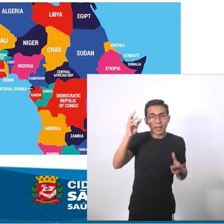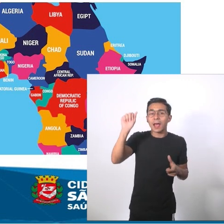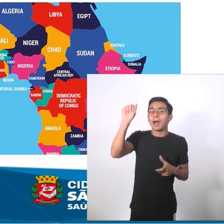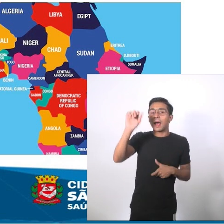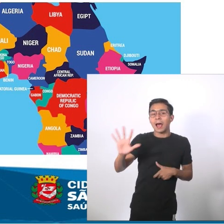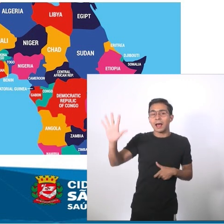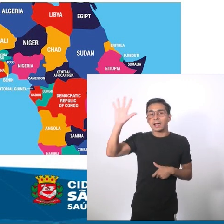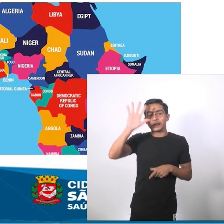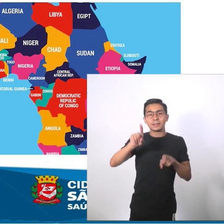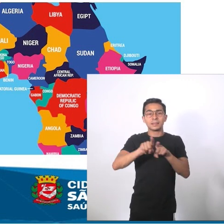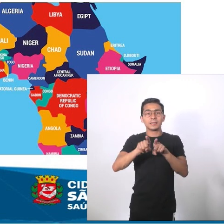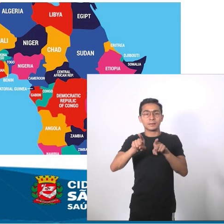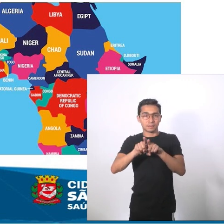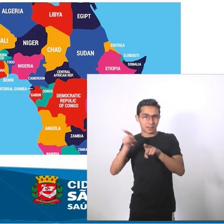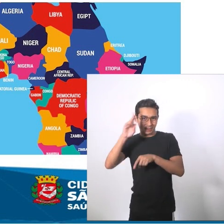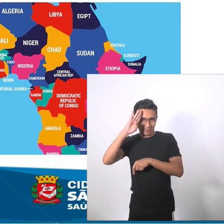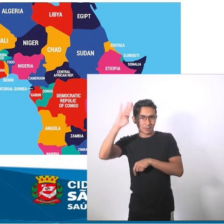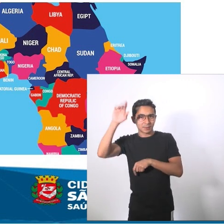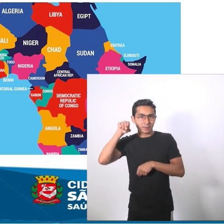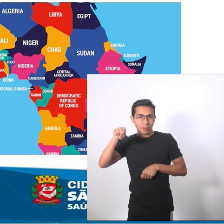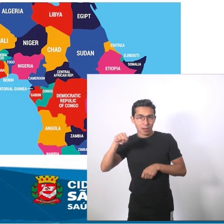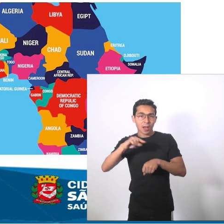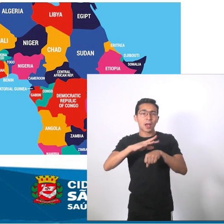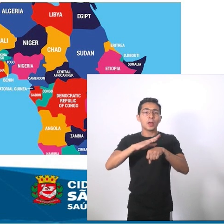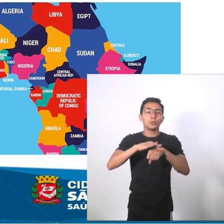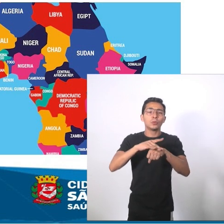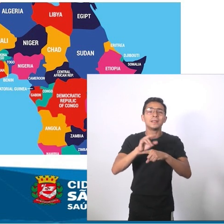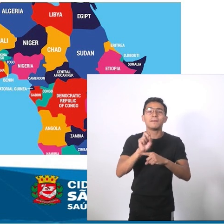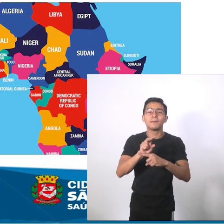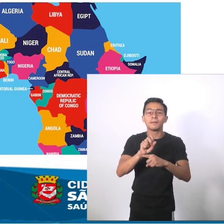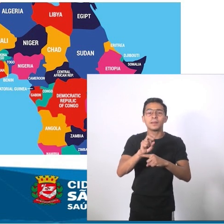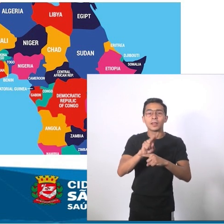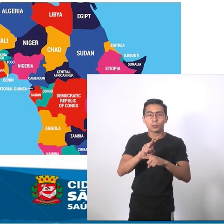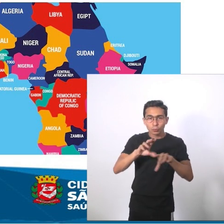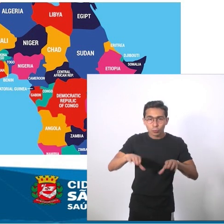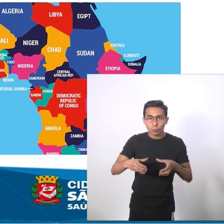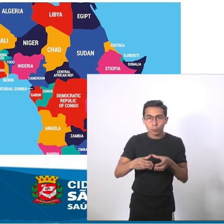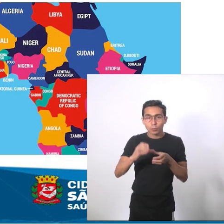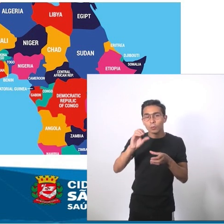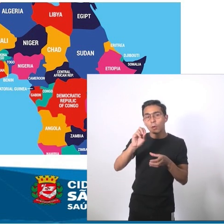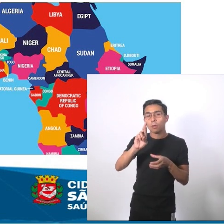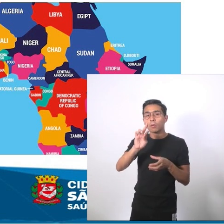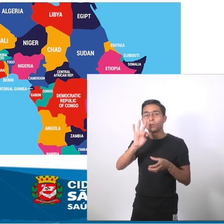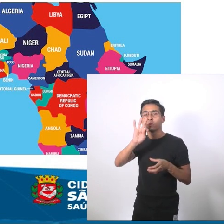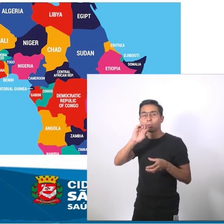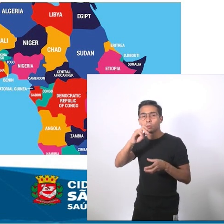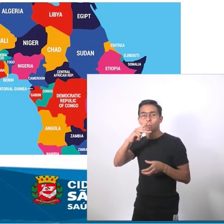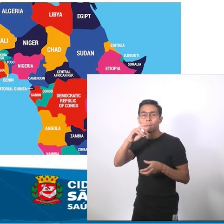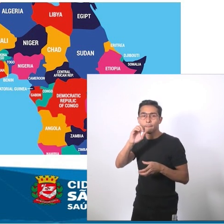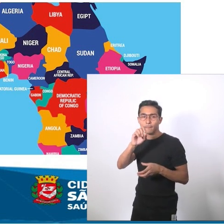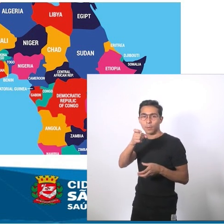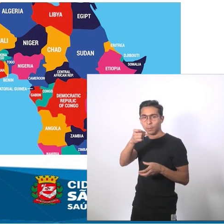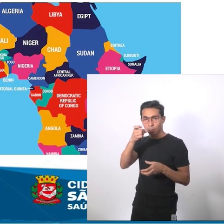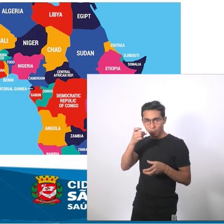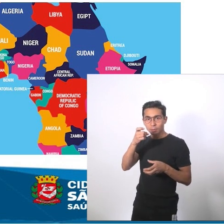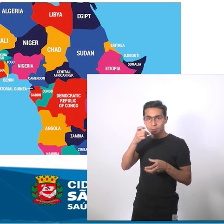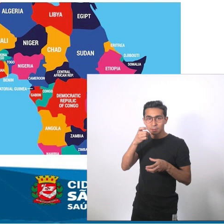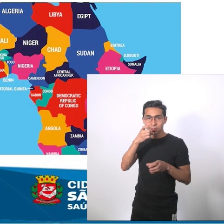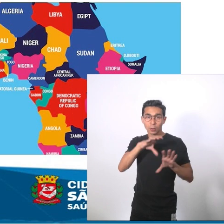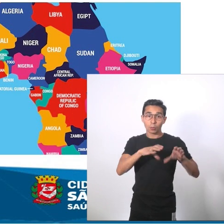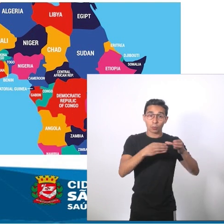da família orthopox vírus, que é a mesma família da varíola humana, como eu coloquei.